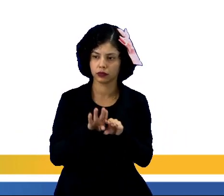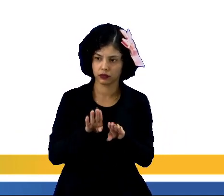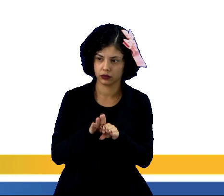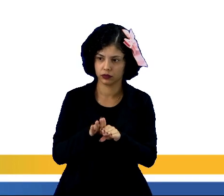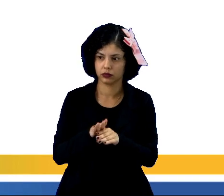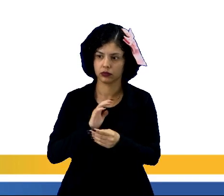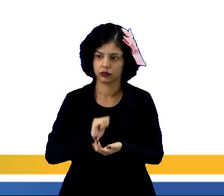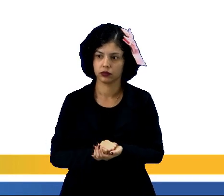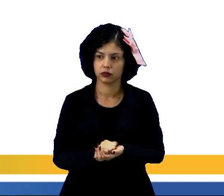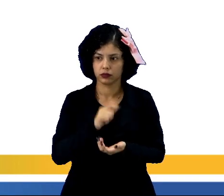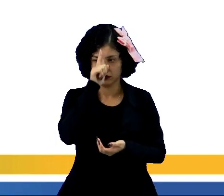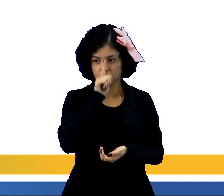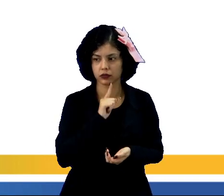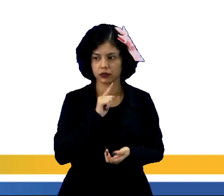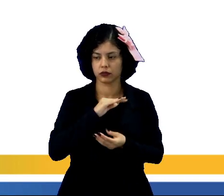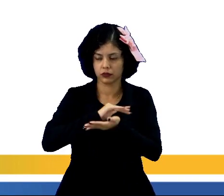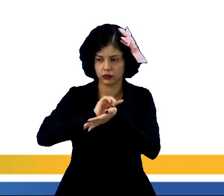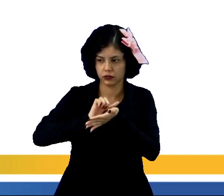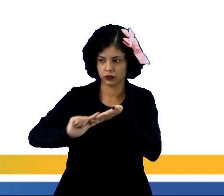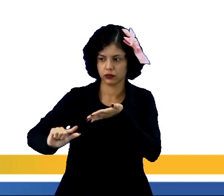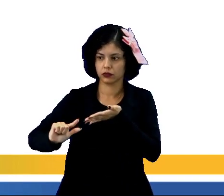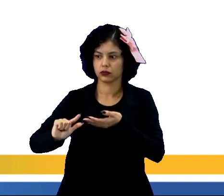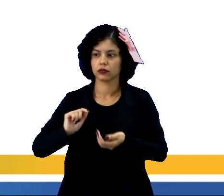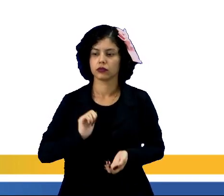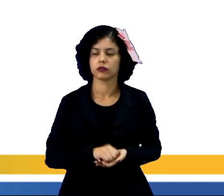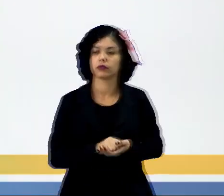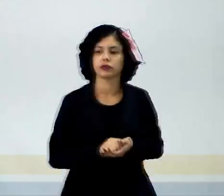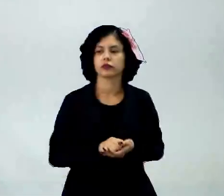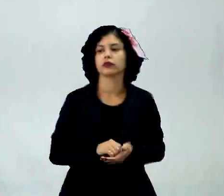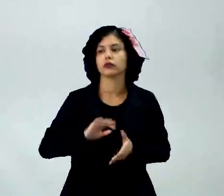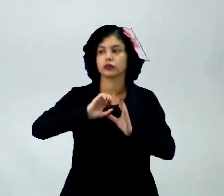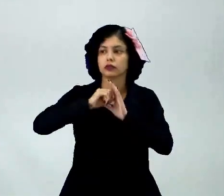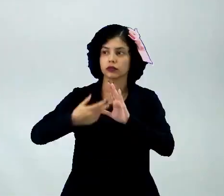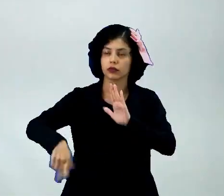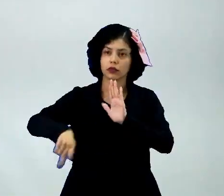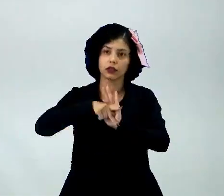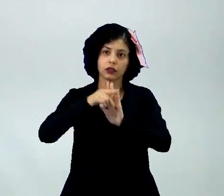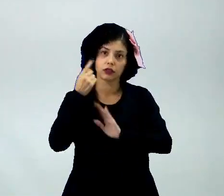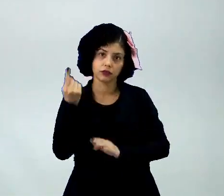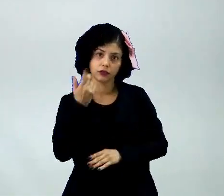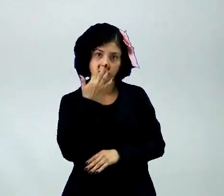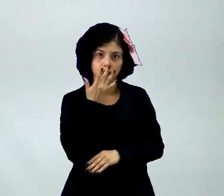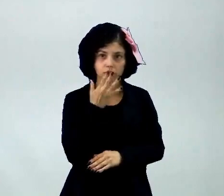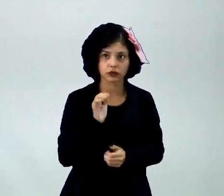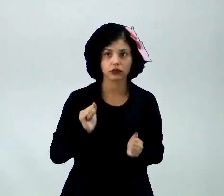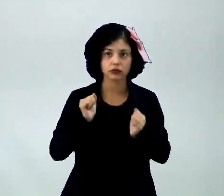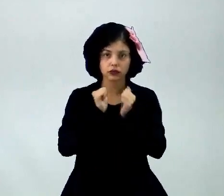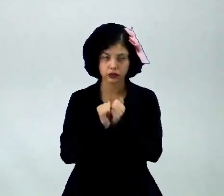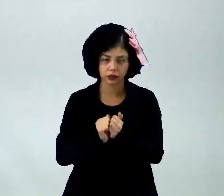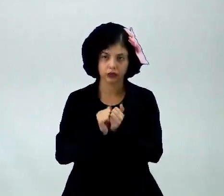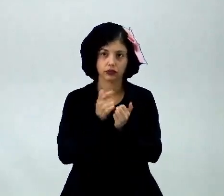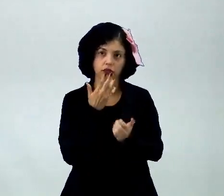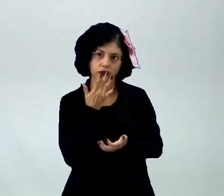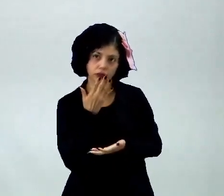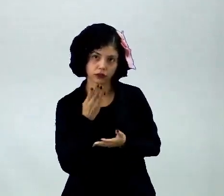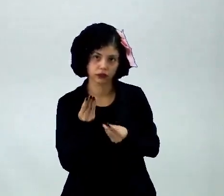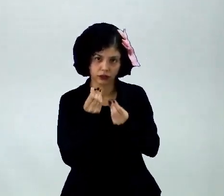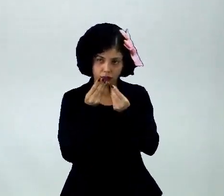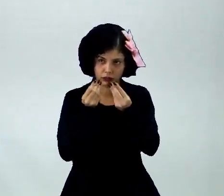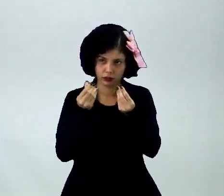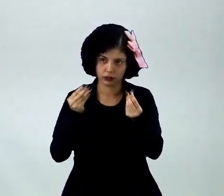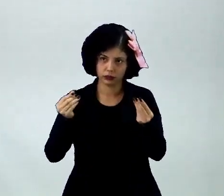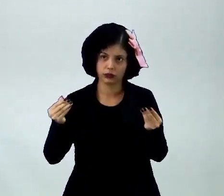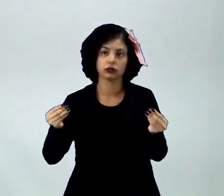também amarelas, lisas. Ele juntou, então, a característica de cor com a característica da